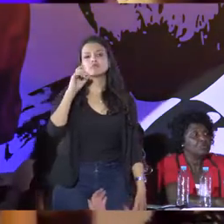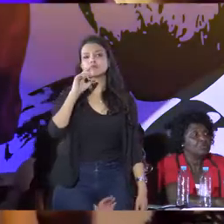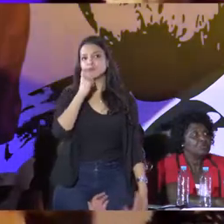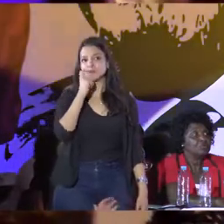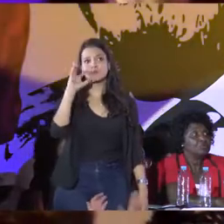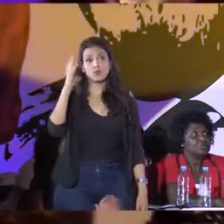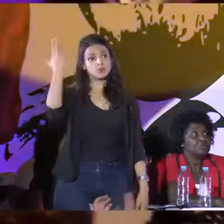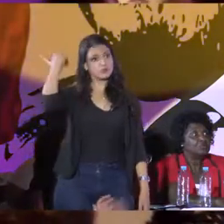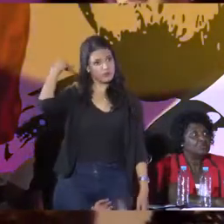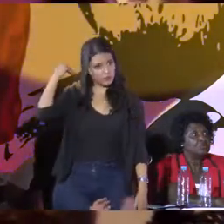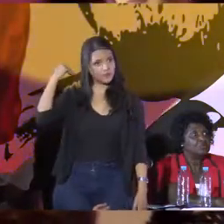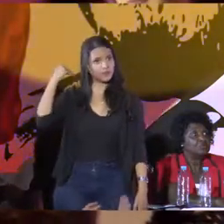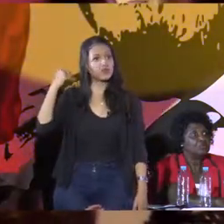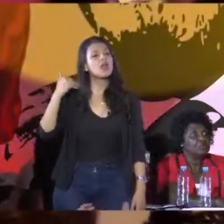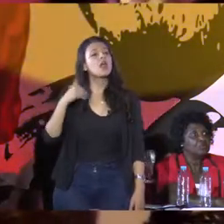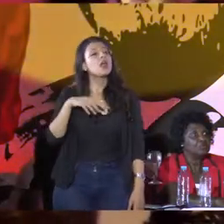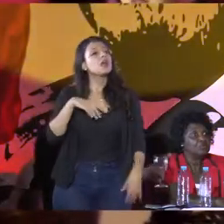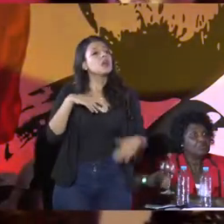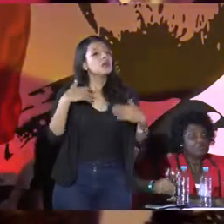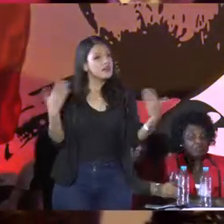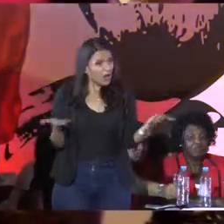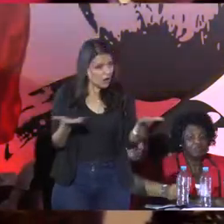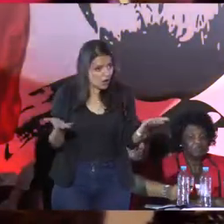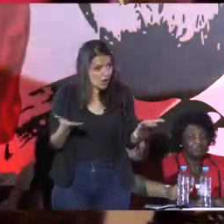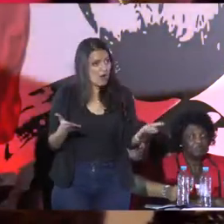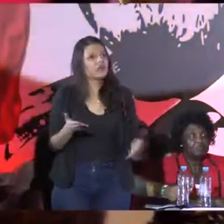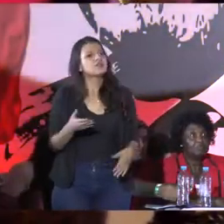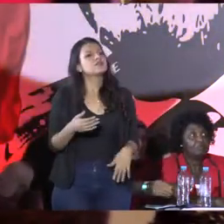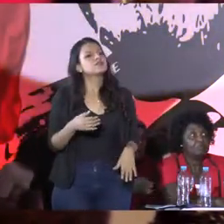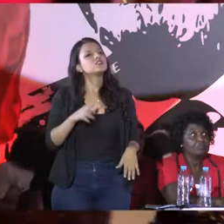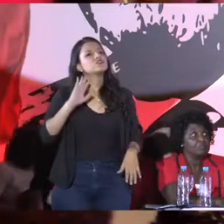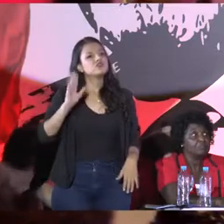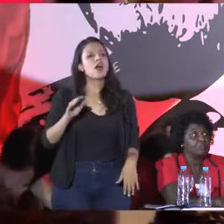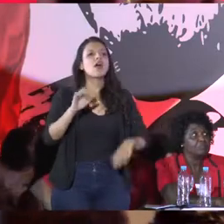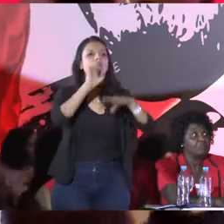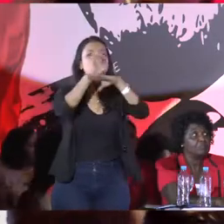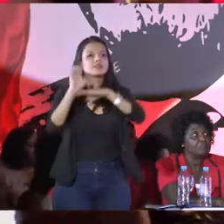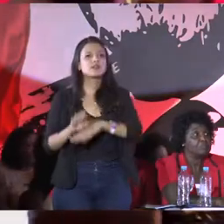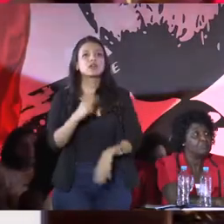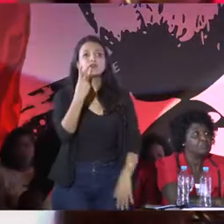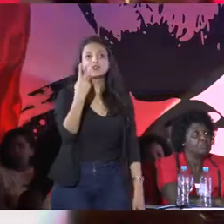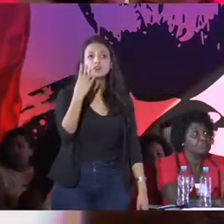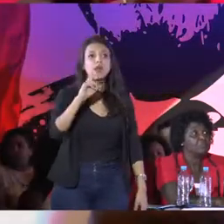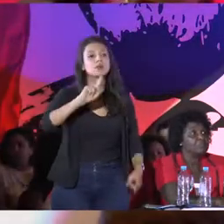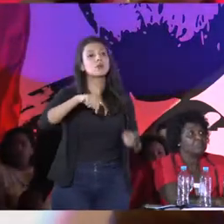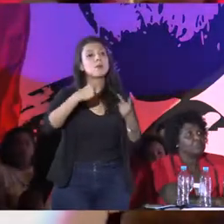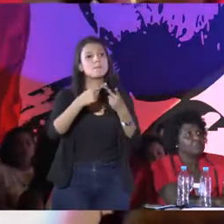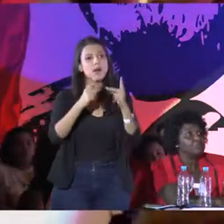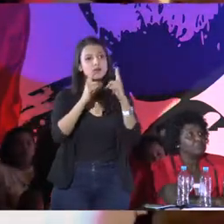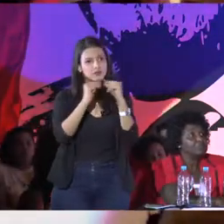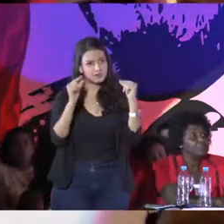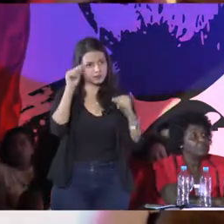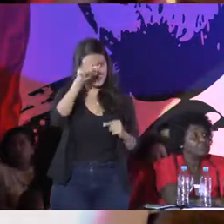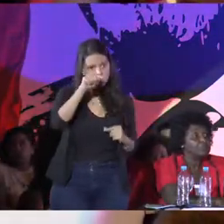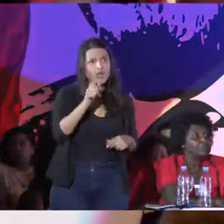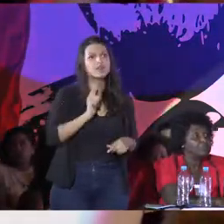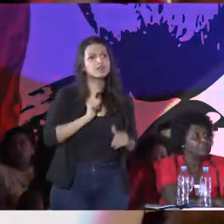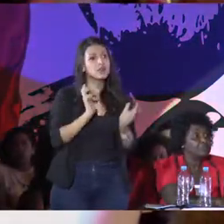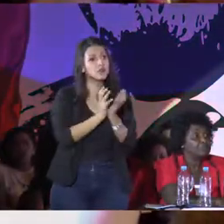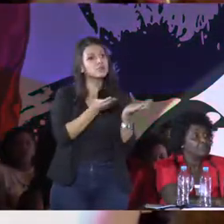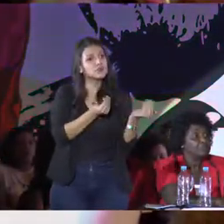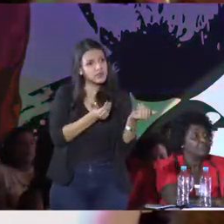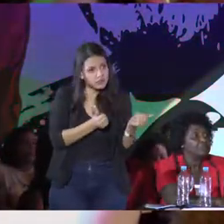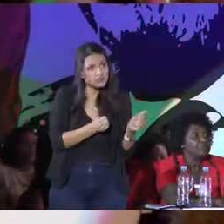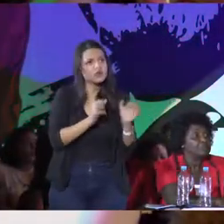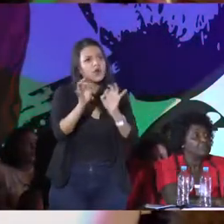pela nossa direção nacional. E a gente já está à disposição em 24 estados, mais do Distrito Federal, onde existe juventude